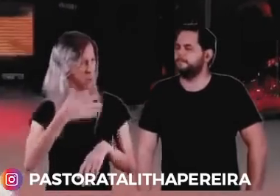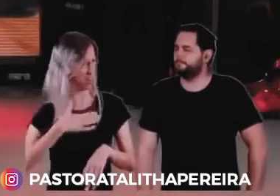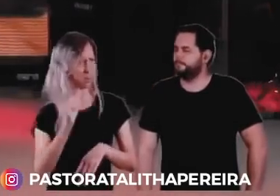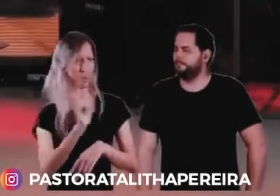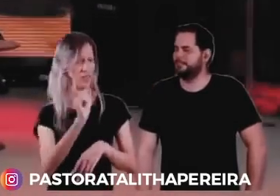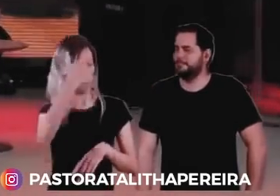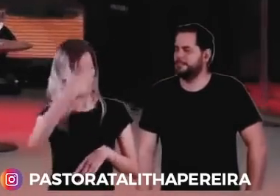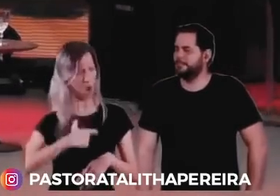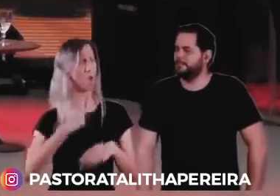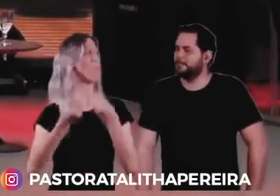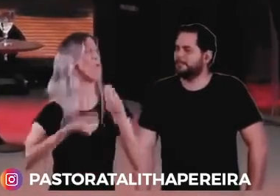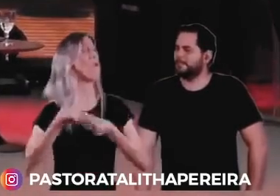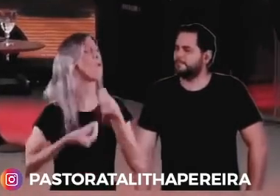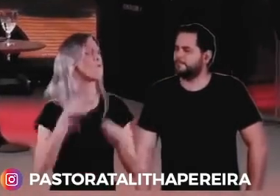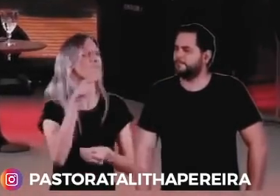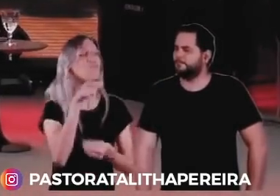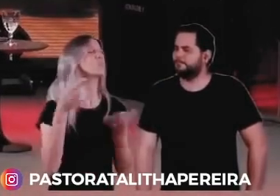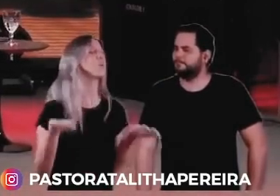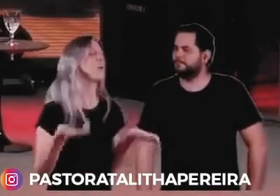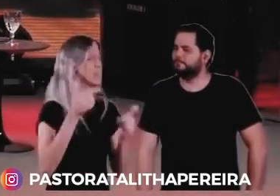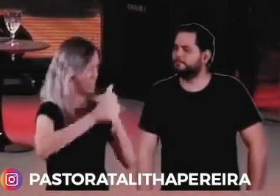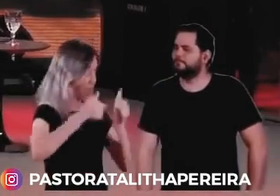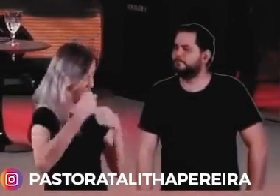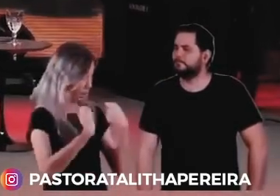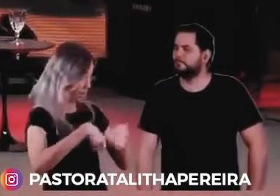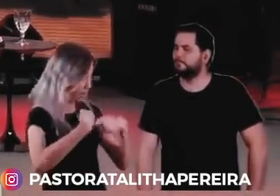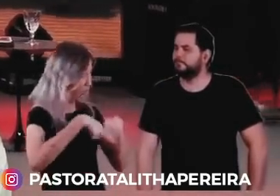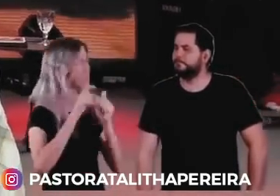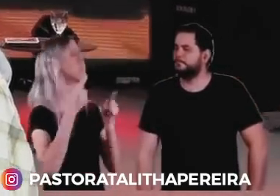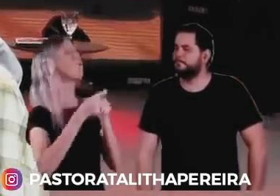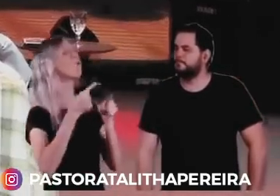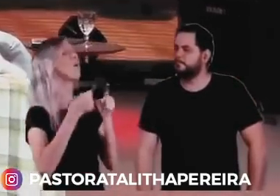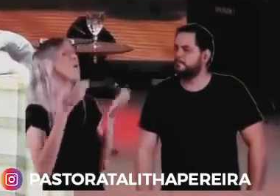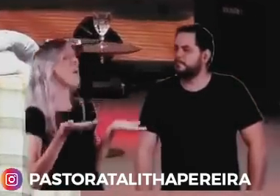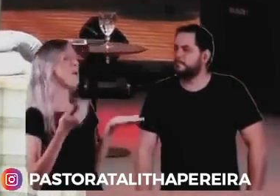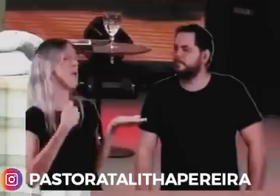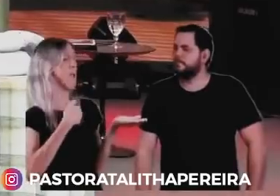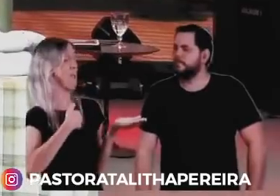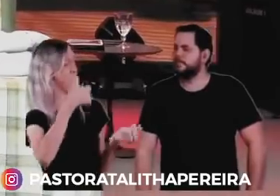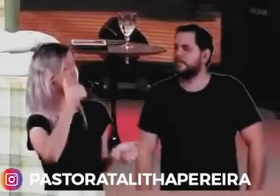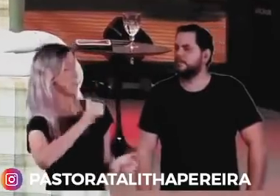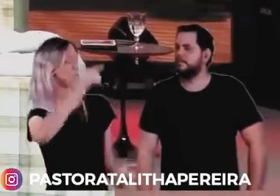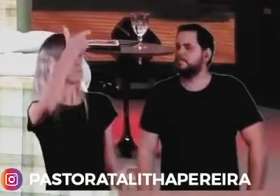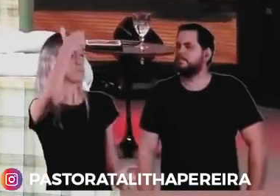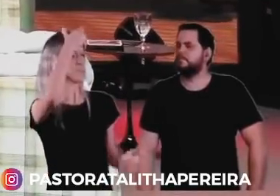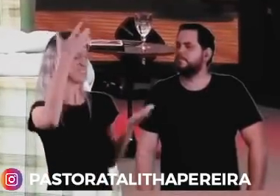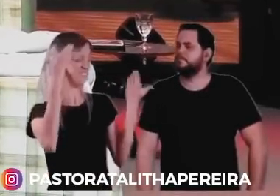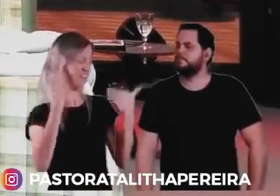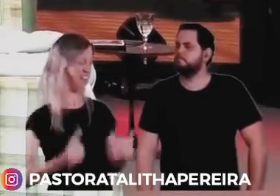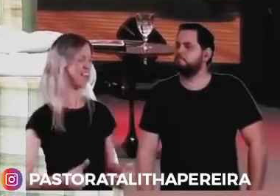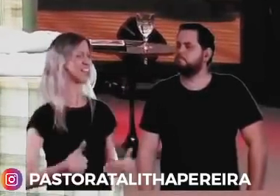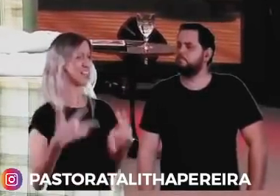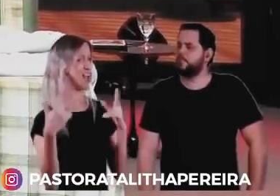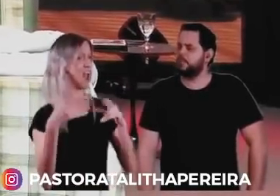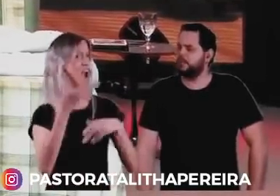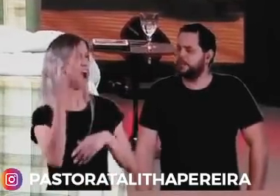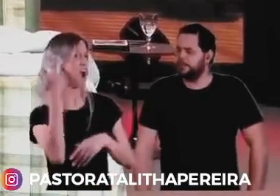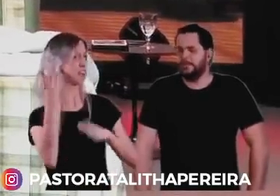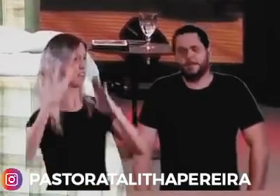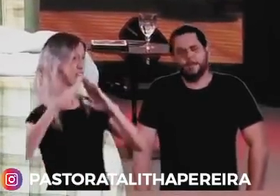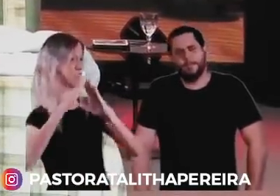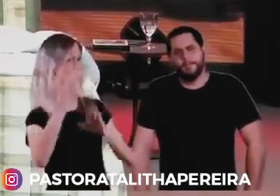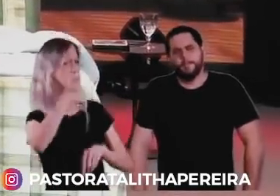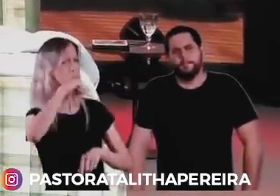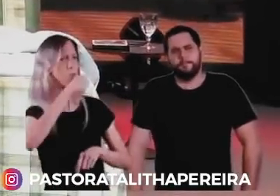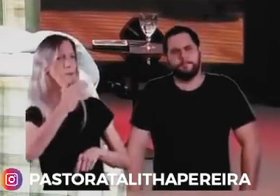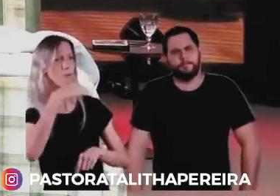moral. E outra coisa, você tem que trabalhar mesmo. Sabe por quê? Porque eu sou princesa. Eu era princesa na casa dos meus pais. Continuo sendo princesa.